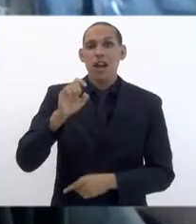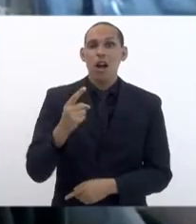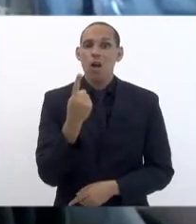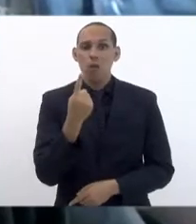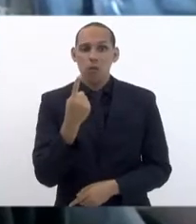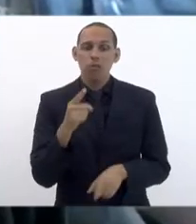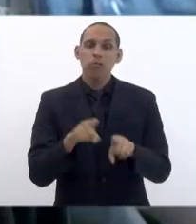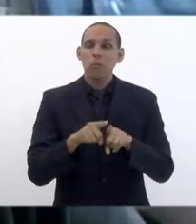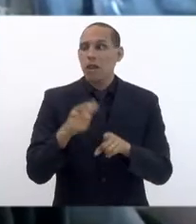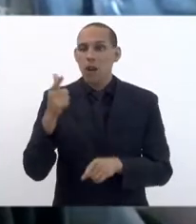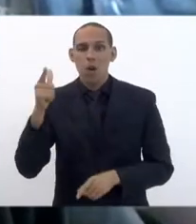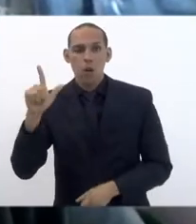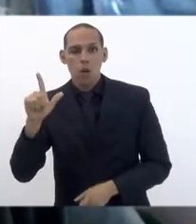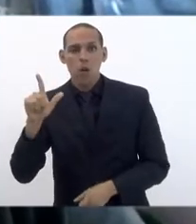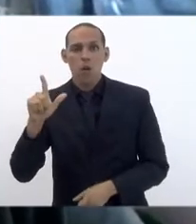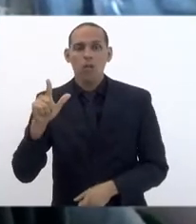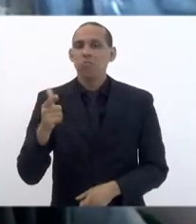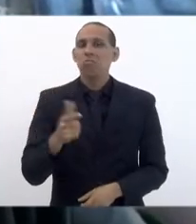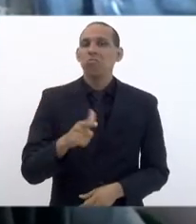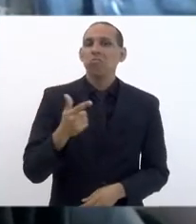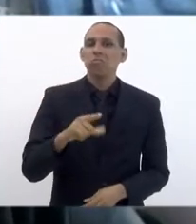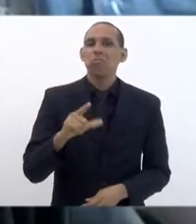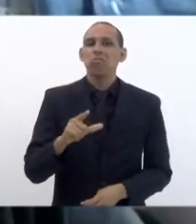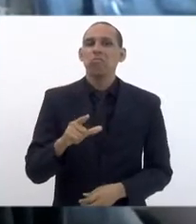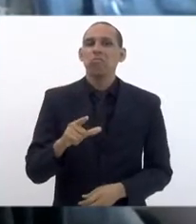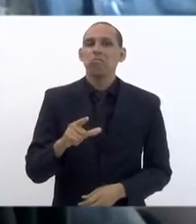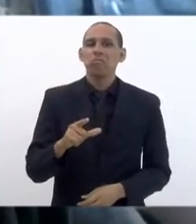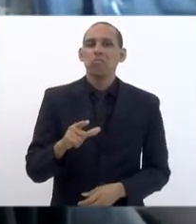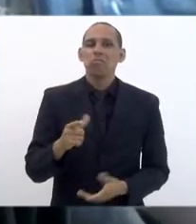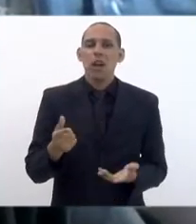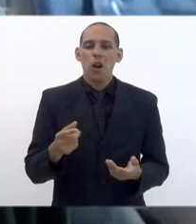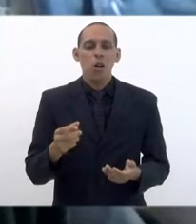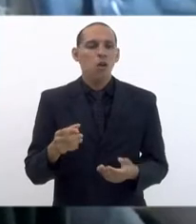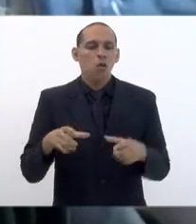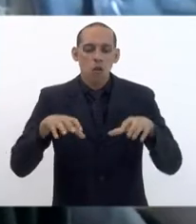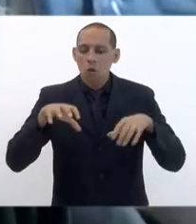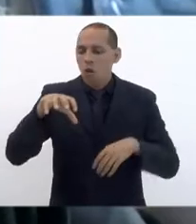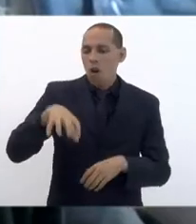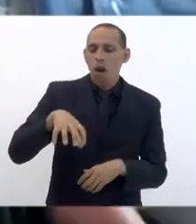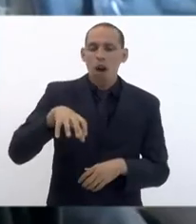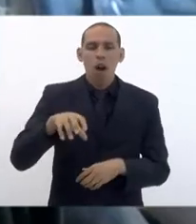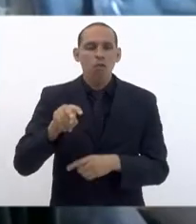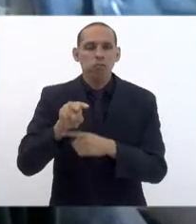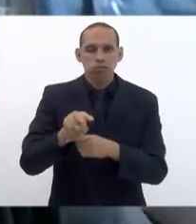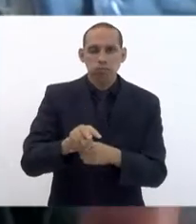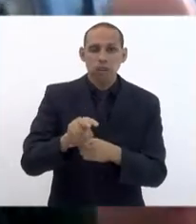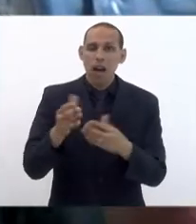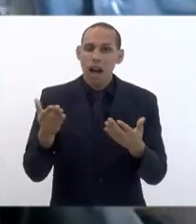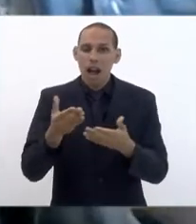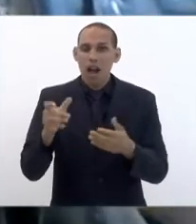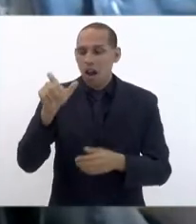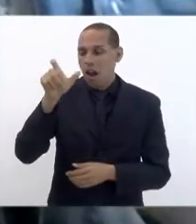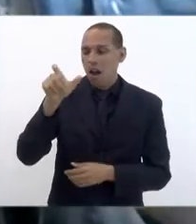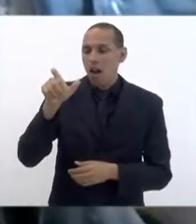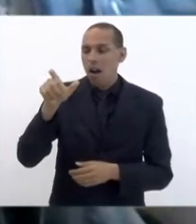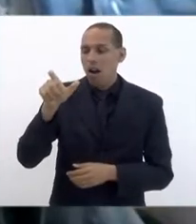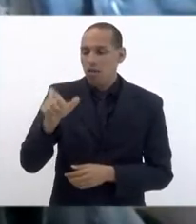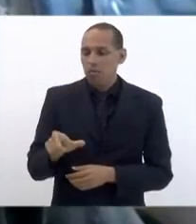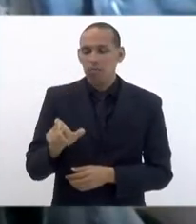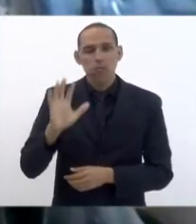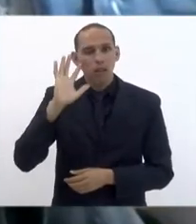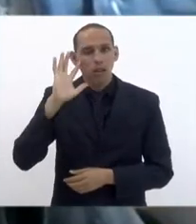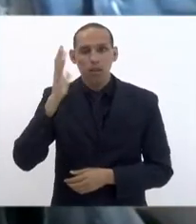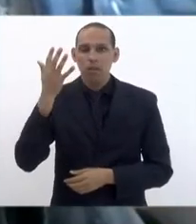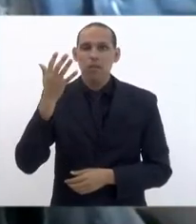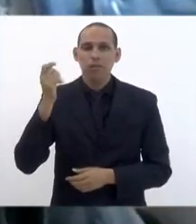estadual de unidades de conservação e agora vai completar essa lacuna. Então, queria agradecer, porque